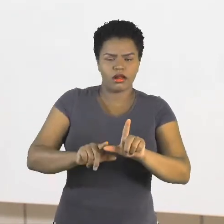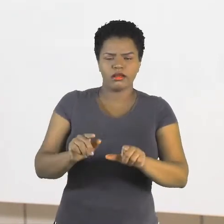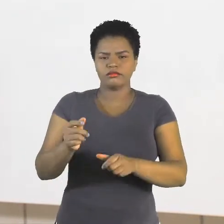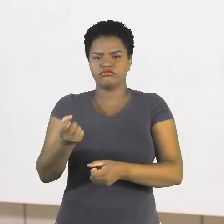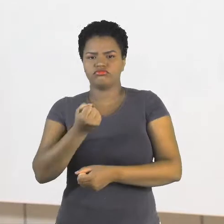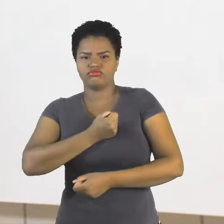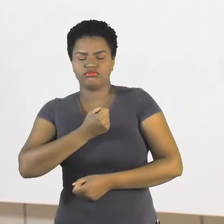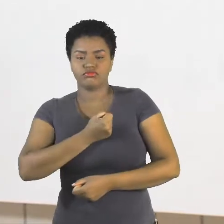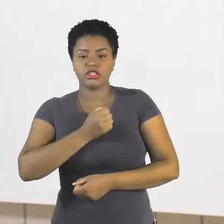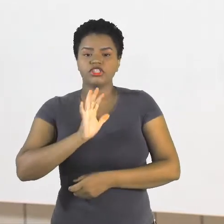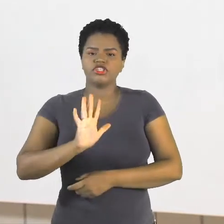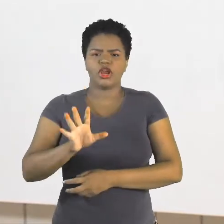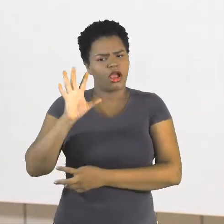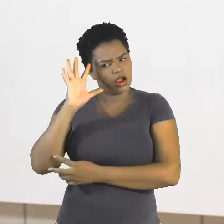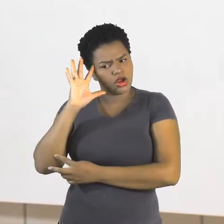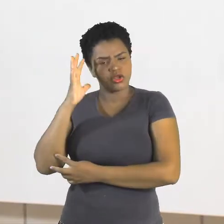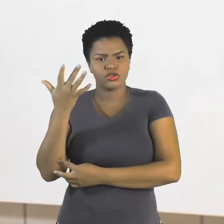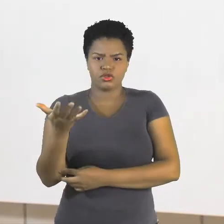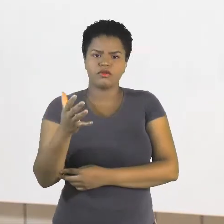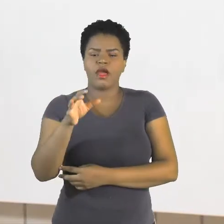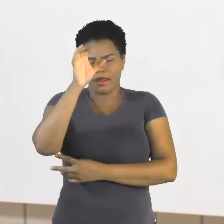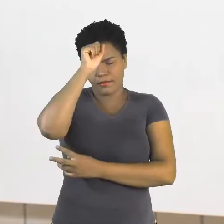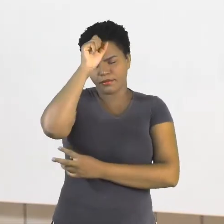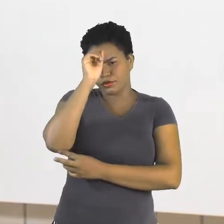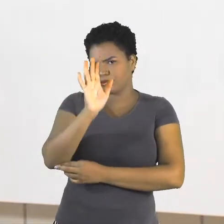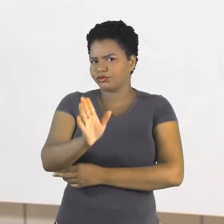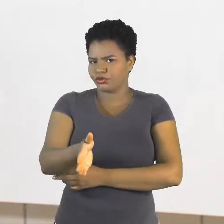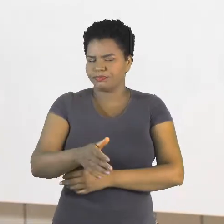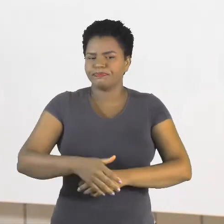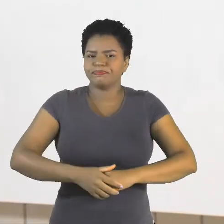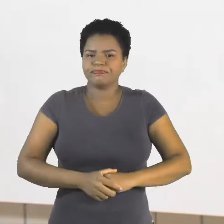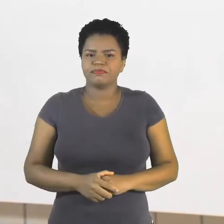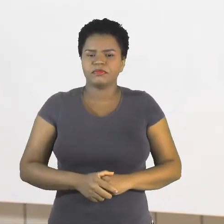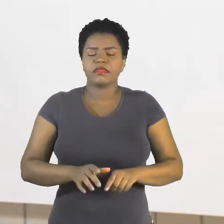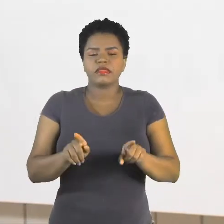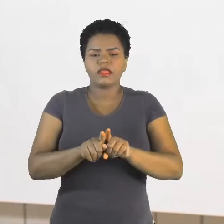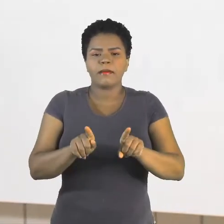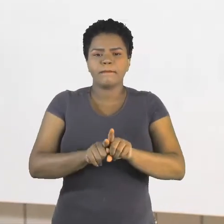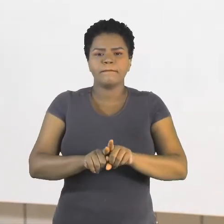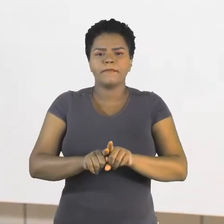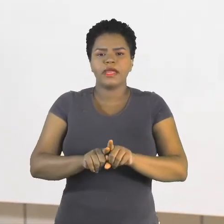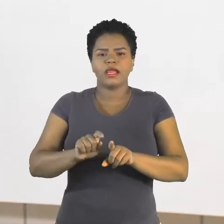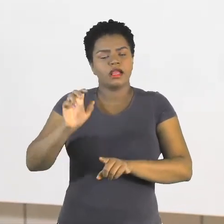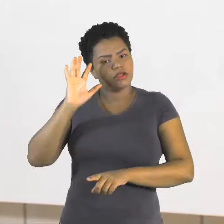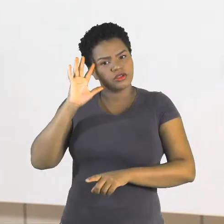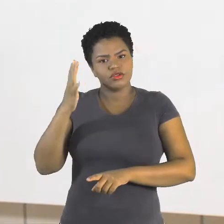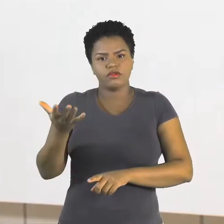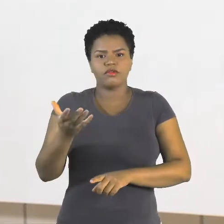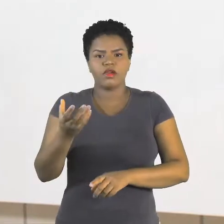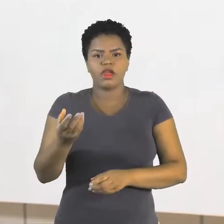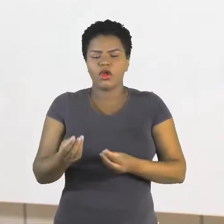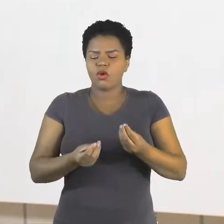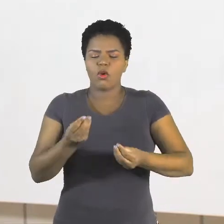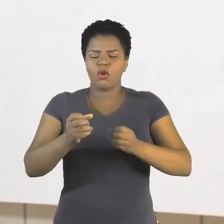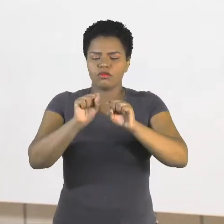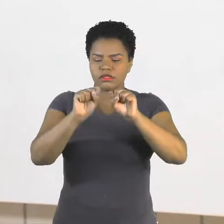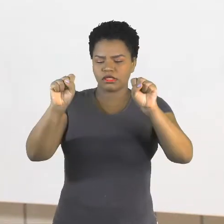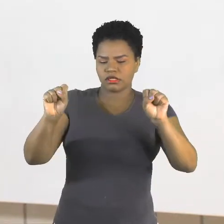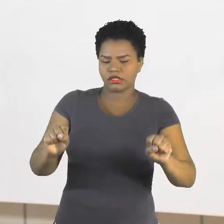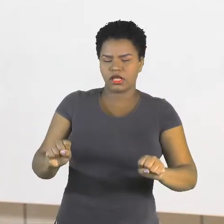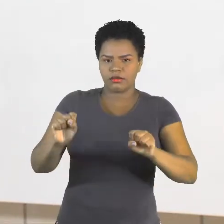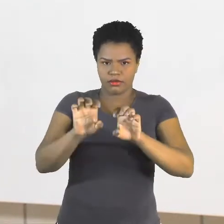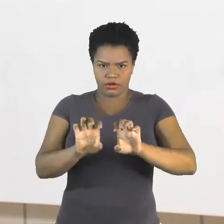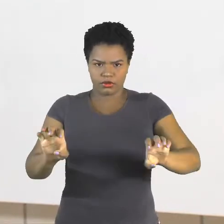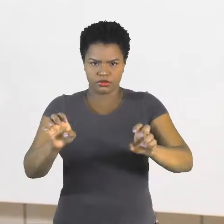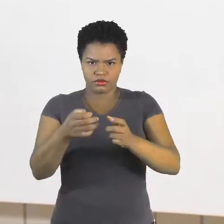solução de uma equação e vimos também o que é a solução de um sistema de equações. Na aula passada, a gente falou